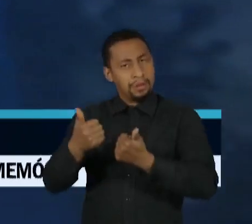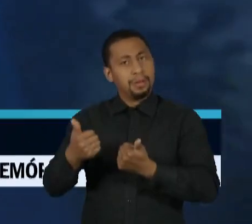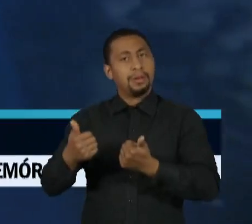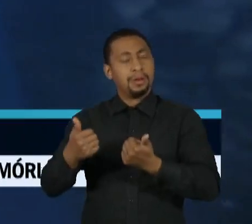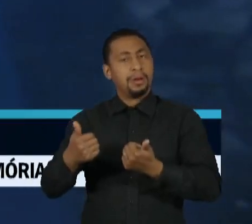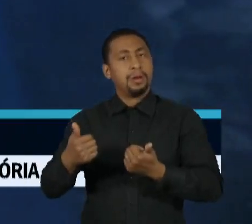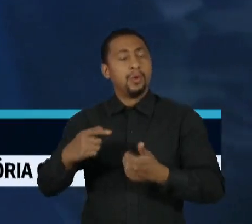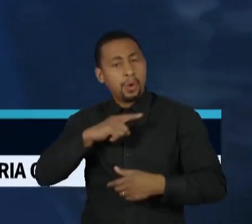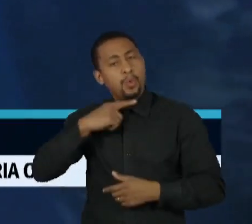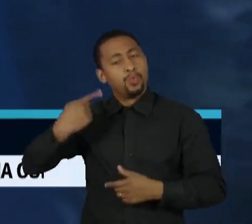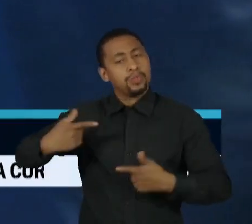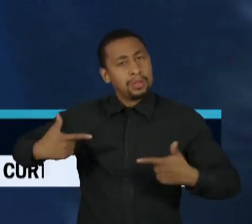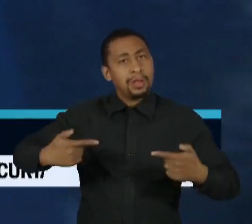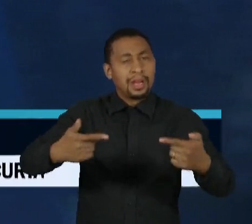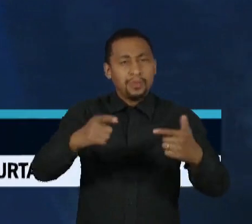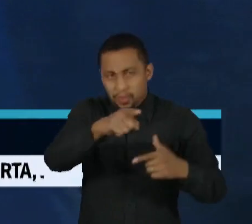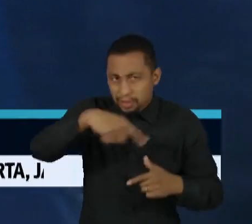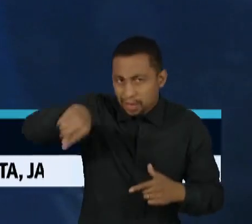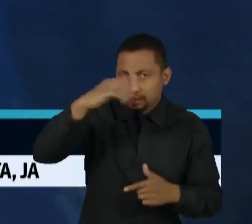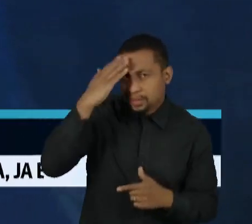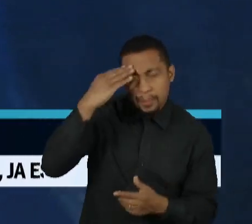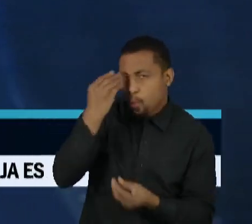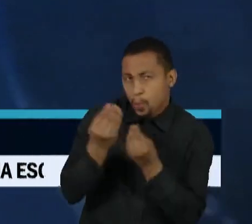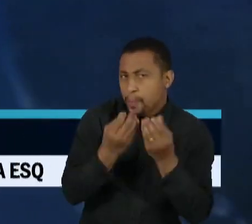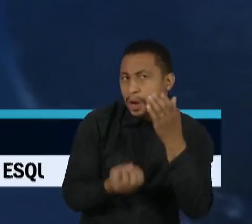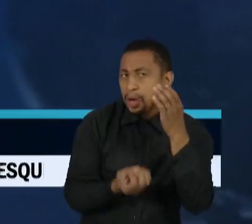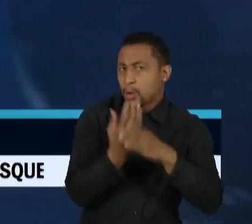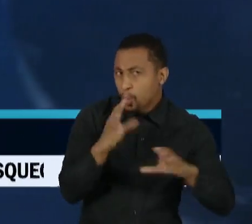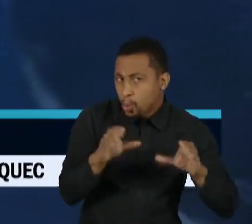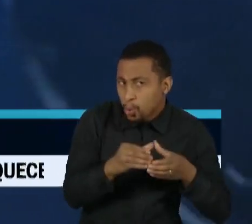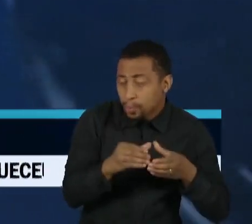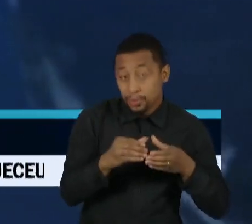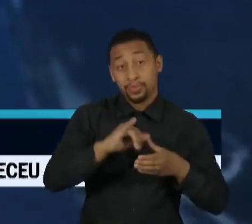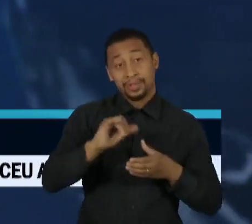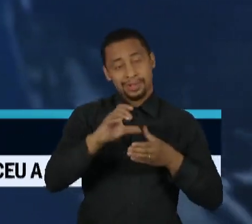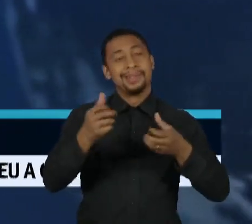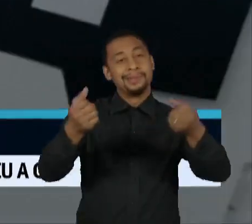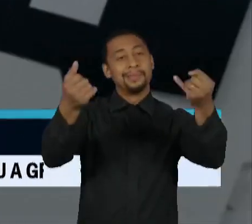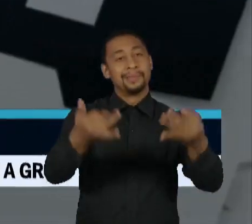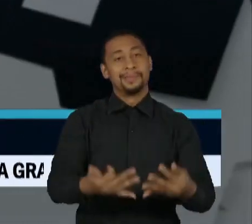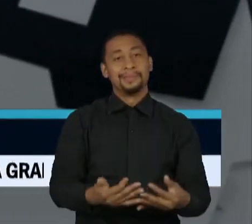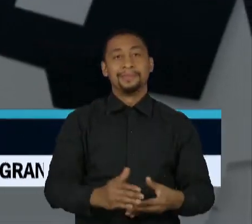surgiu essa organização paramilitar? O Jornal da Cultura explica para você.